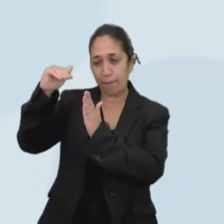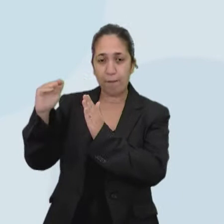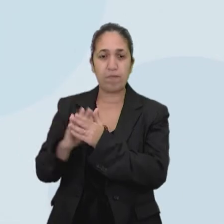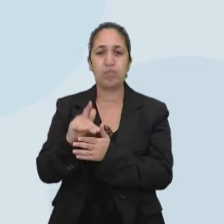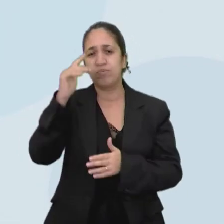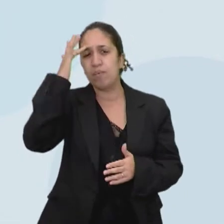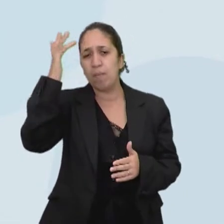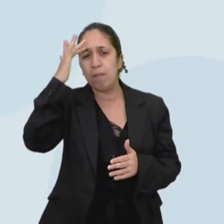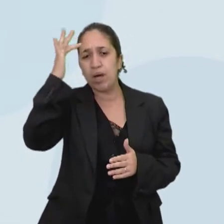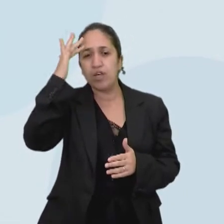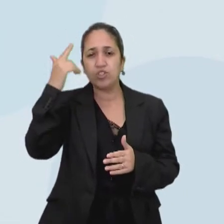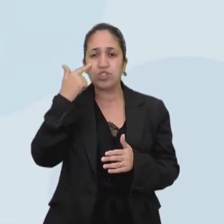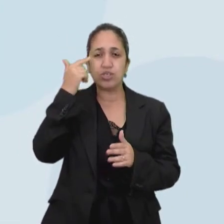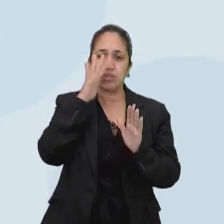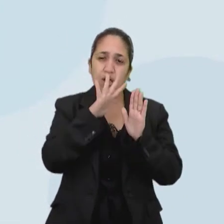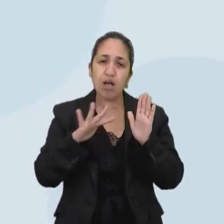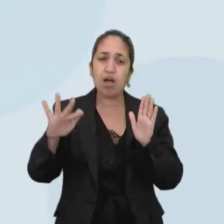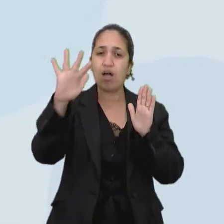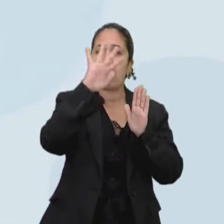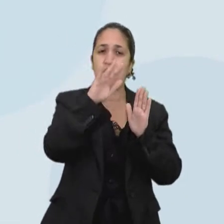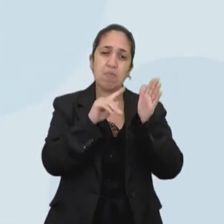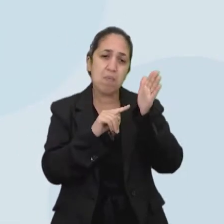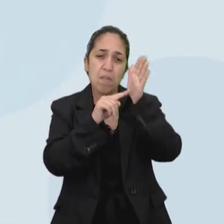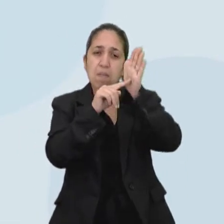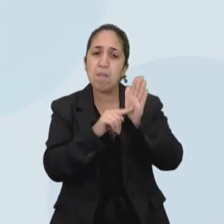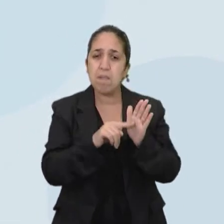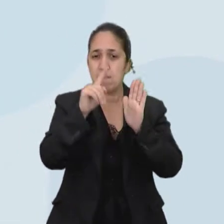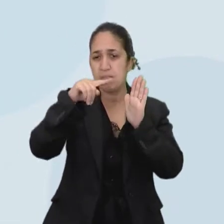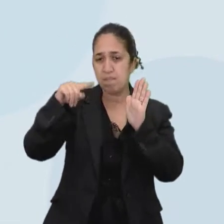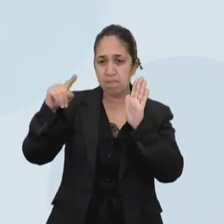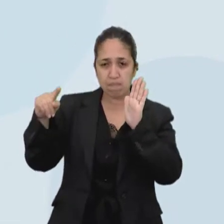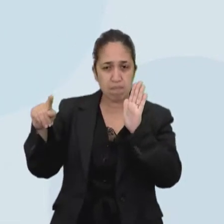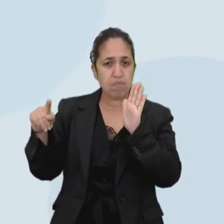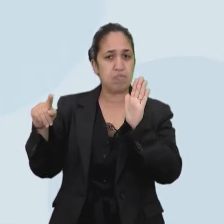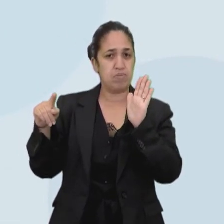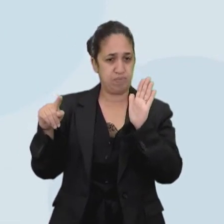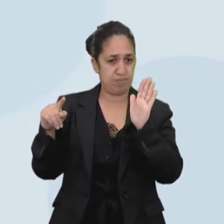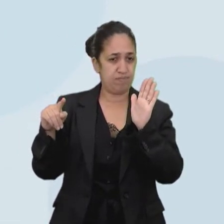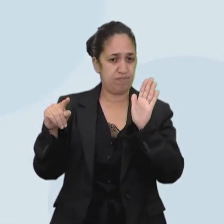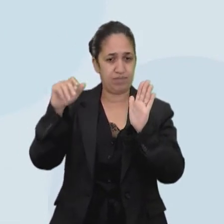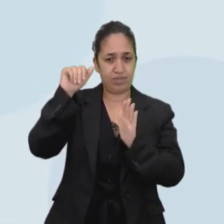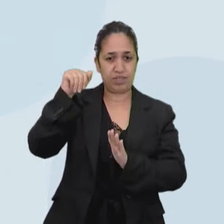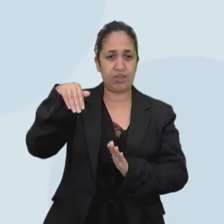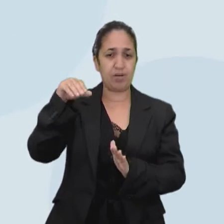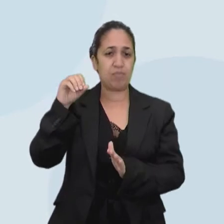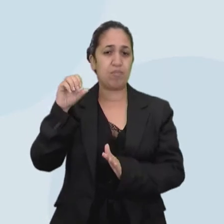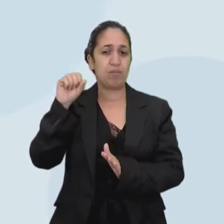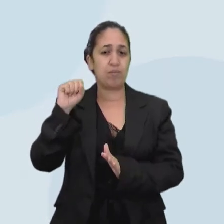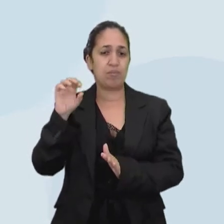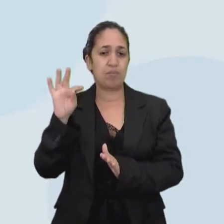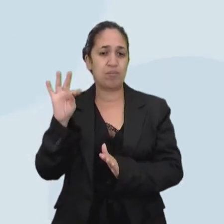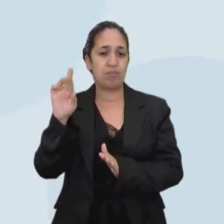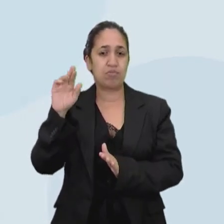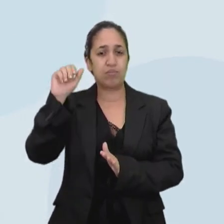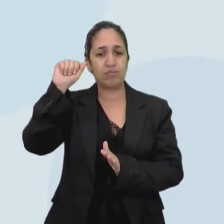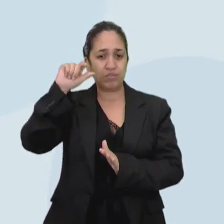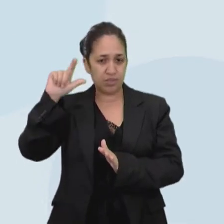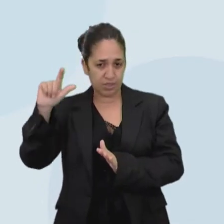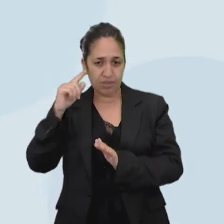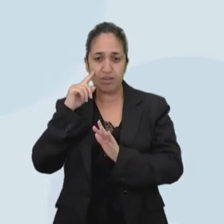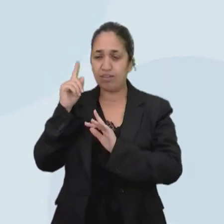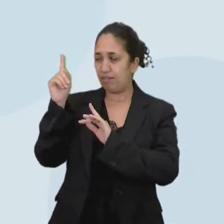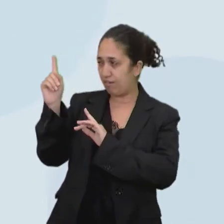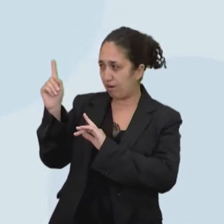estatística amostral, que a gente não está falando da censitária, estamos falando da amostral, tudo bem? Se bem que na censitária